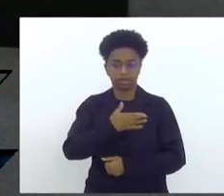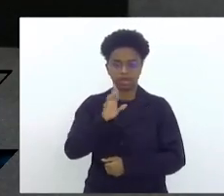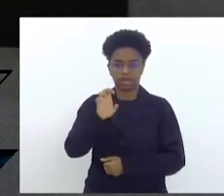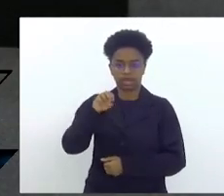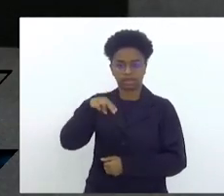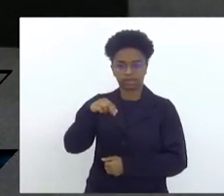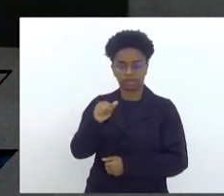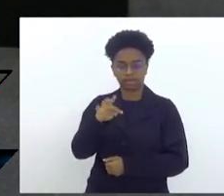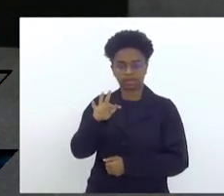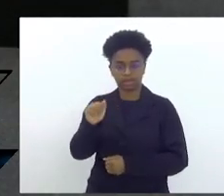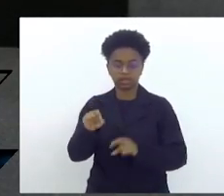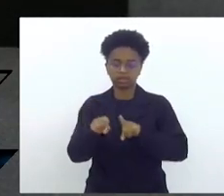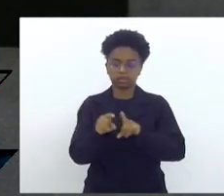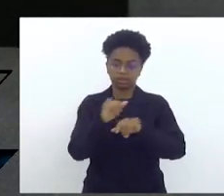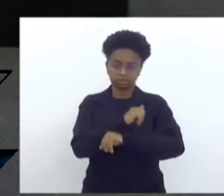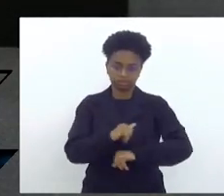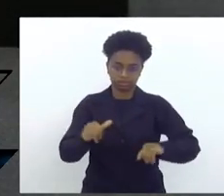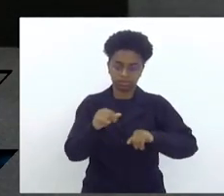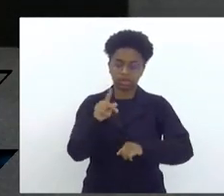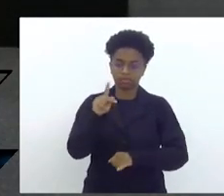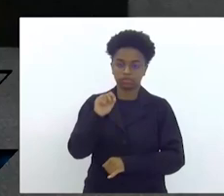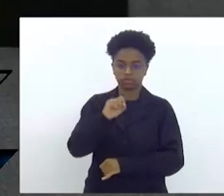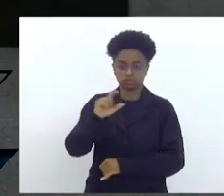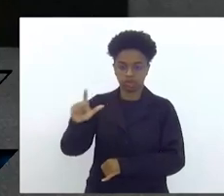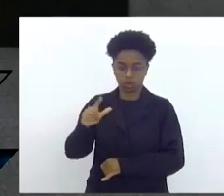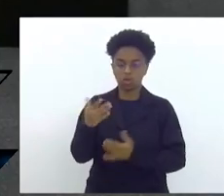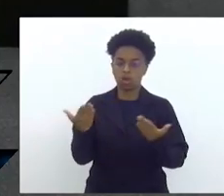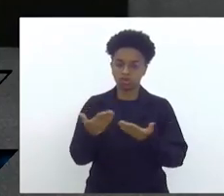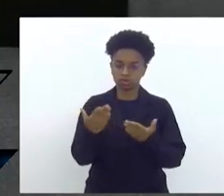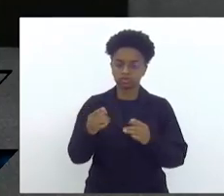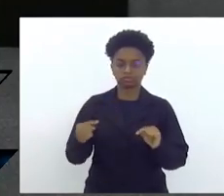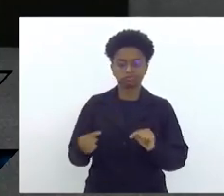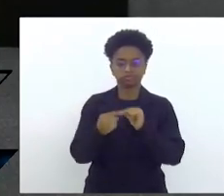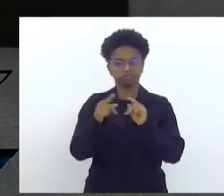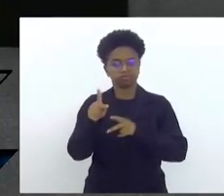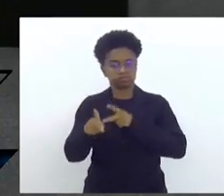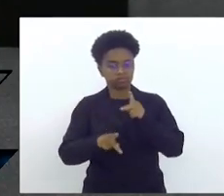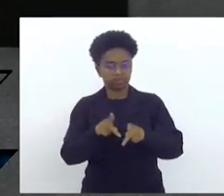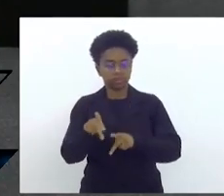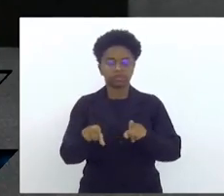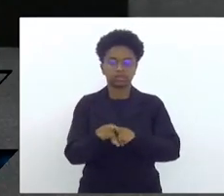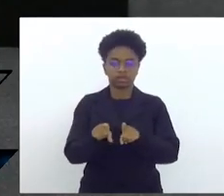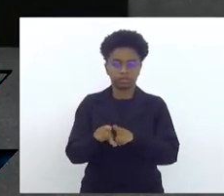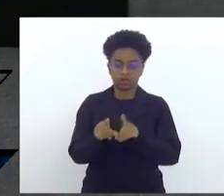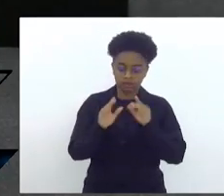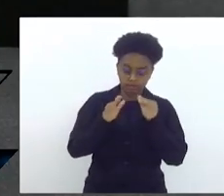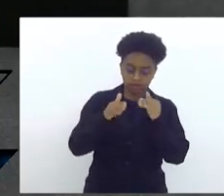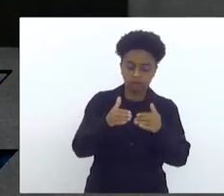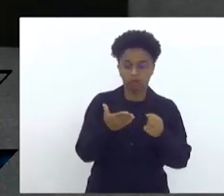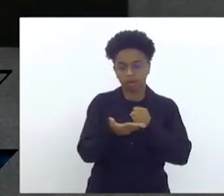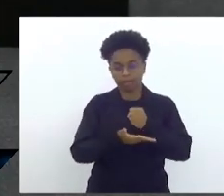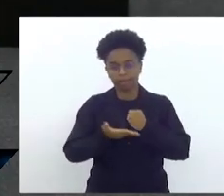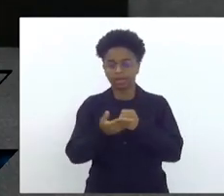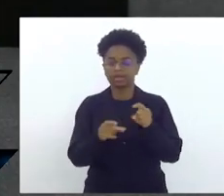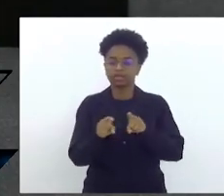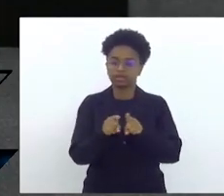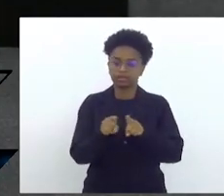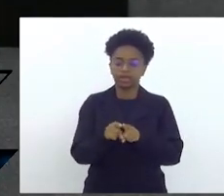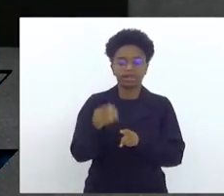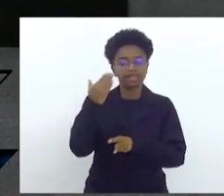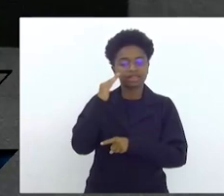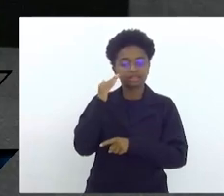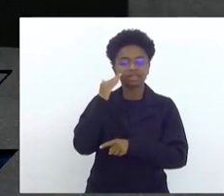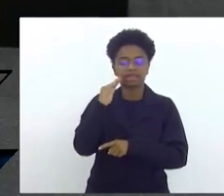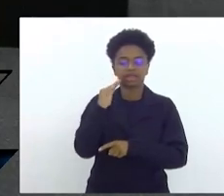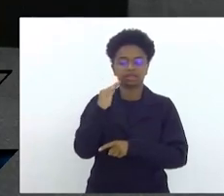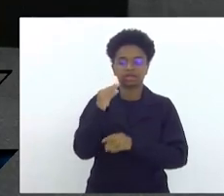digo que o pessoal hoje cada vez mais é um pessoal mais popular um pessoal voltado às bases um pessoal que entende